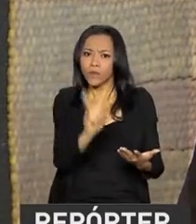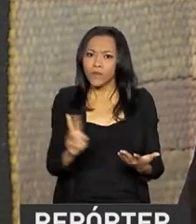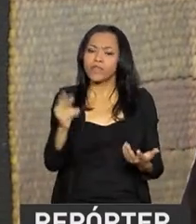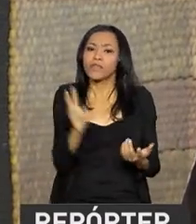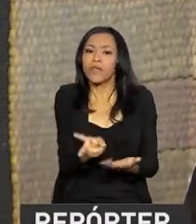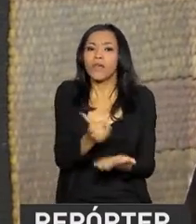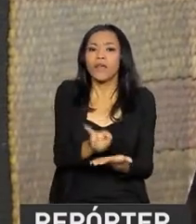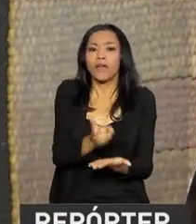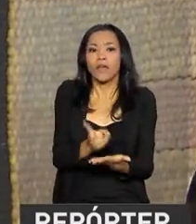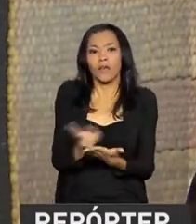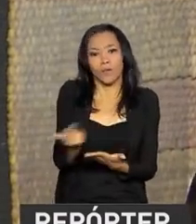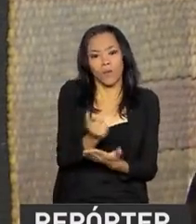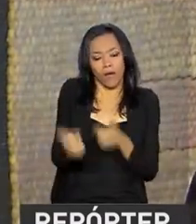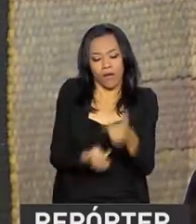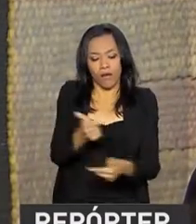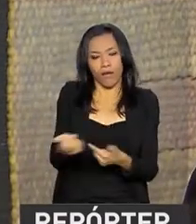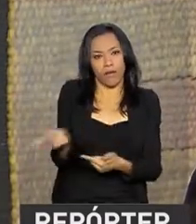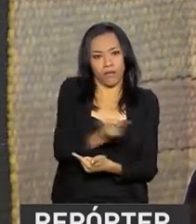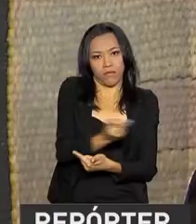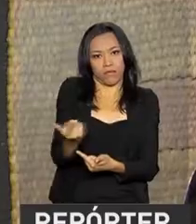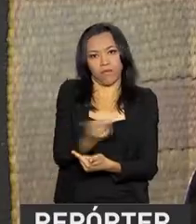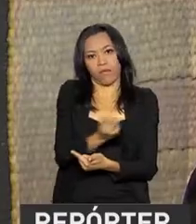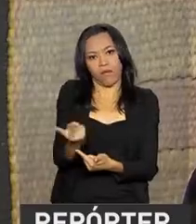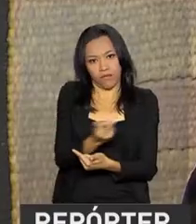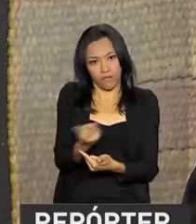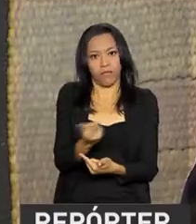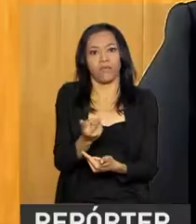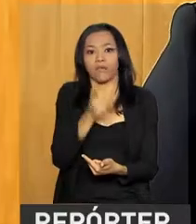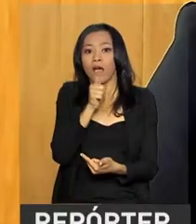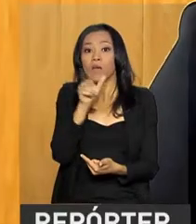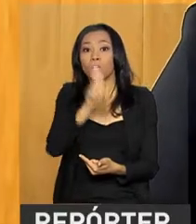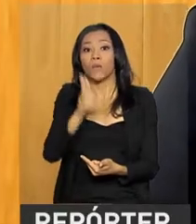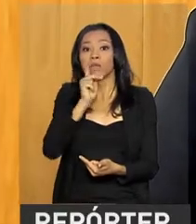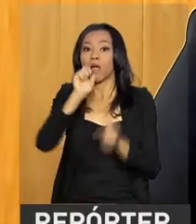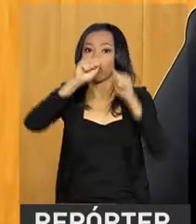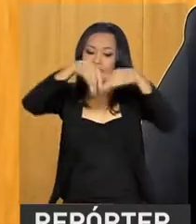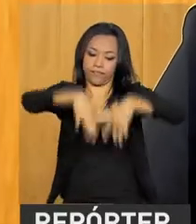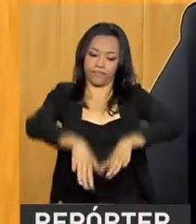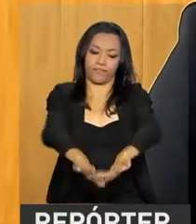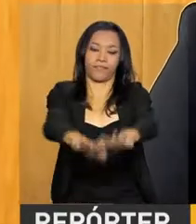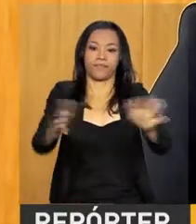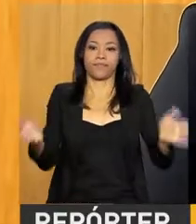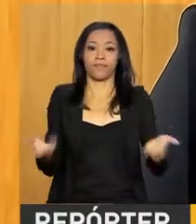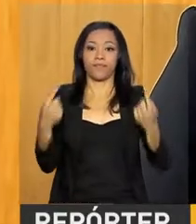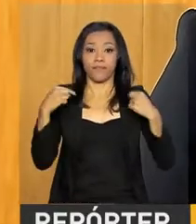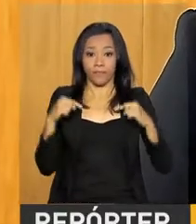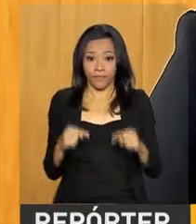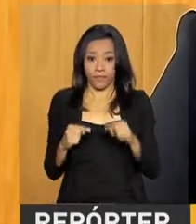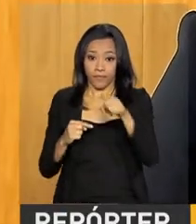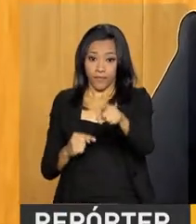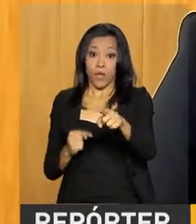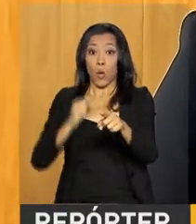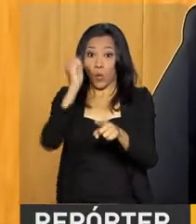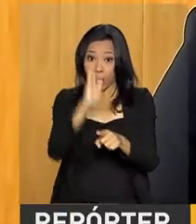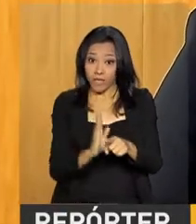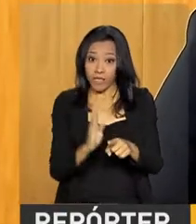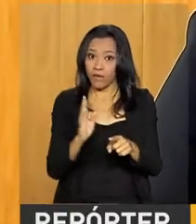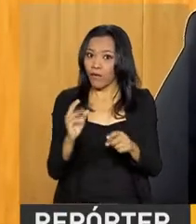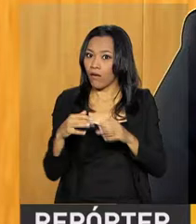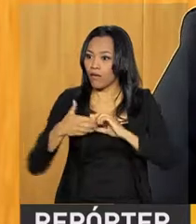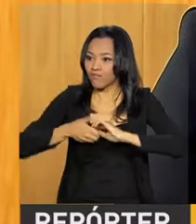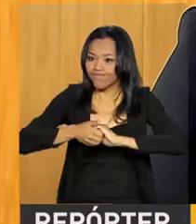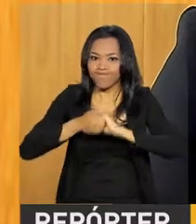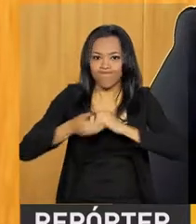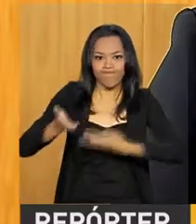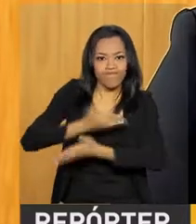conjunto de nossos abundantes recursos hídricos. O Brasil é o maior parceiro comercial da Bolívia. É também